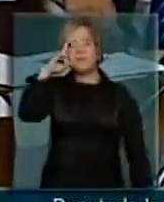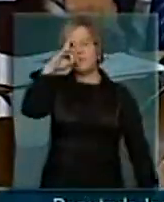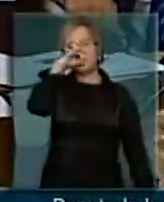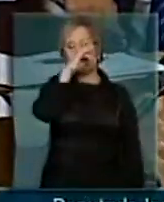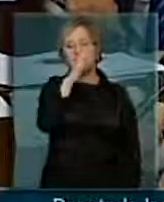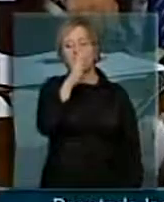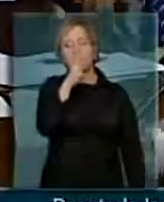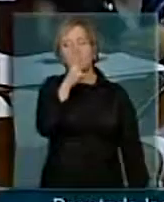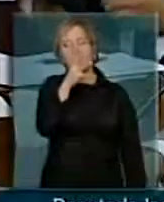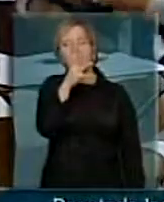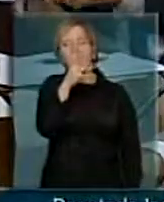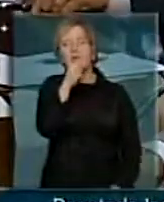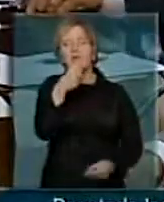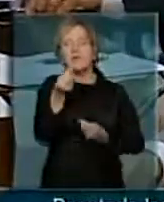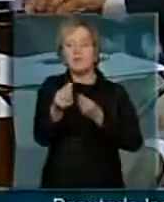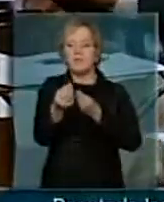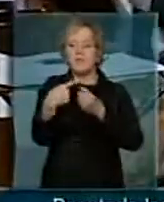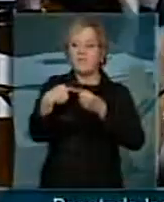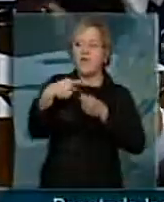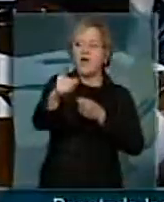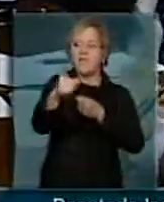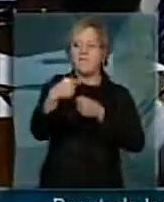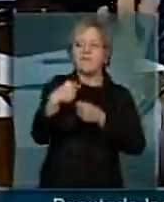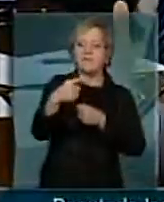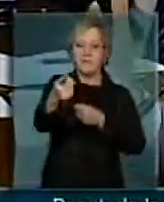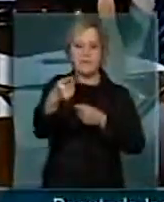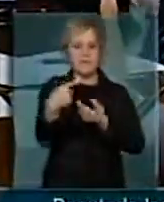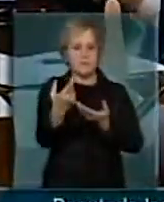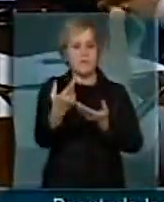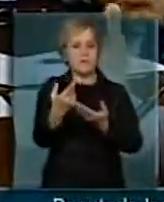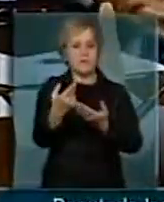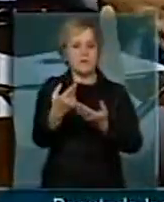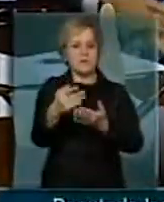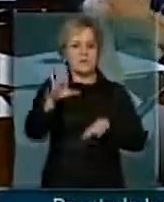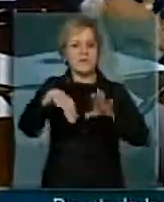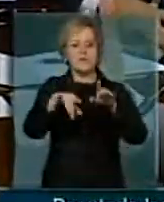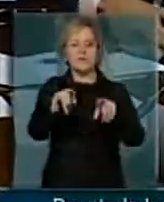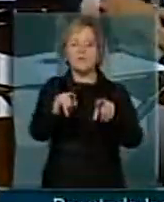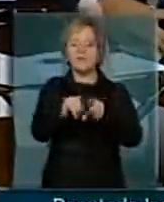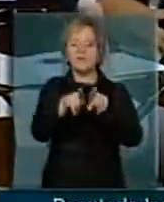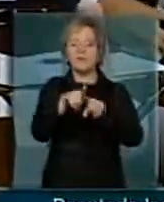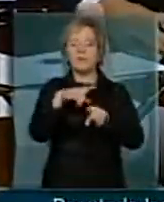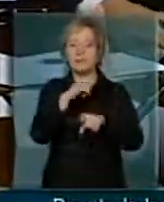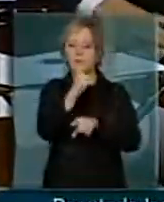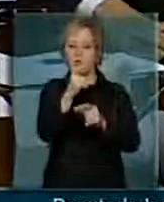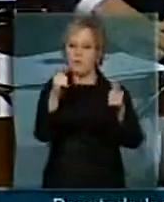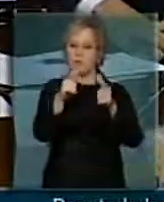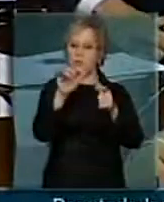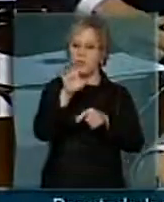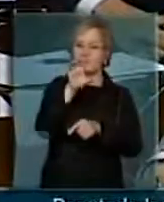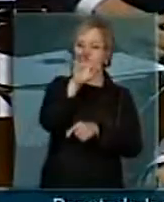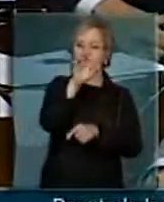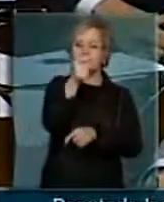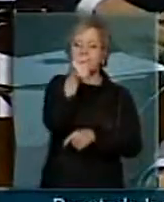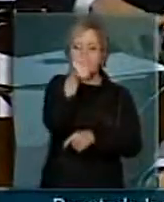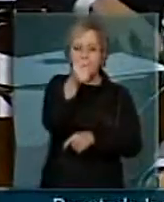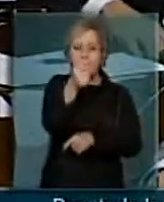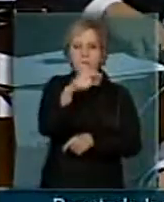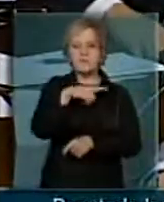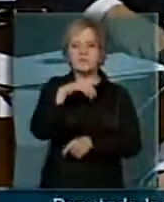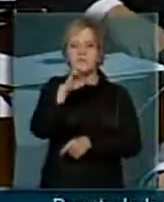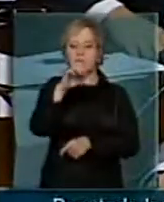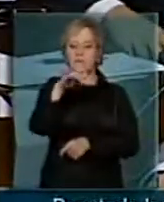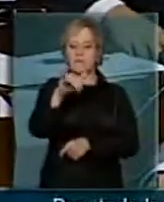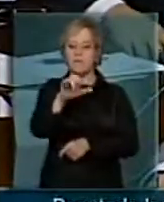muito o custo-benefício de uma pequena emissora que está numa região carente, às vezes até a única emissora naquela região.